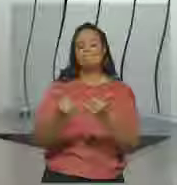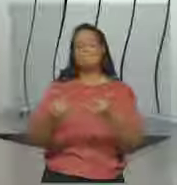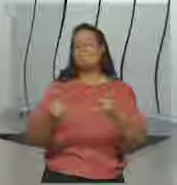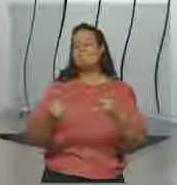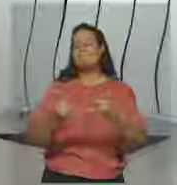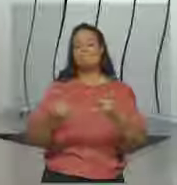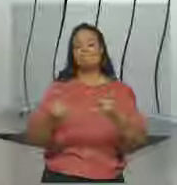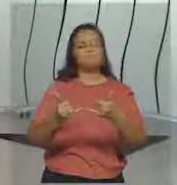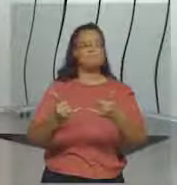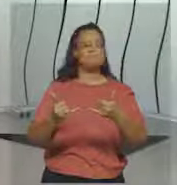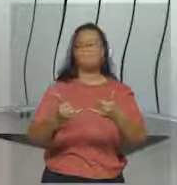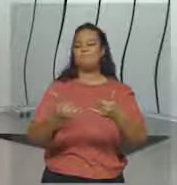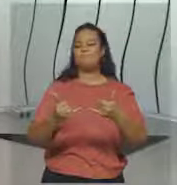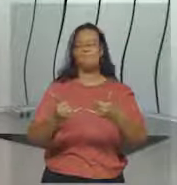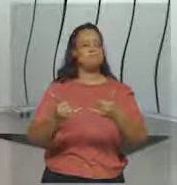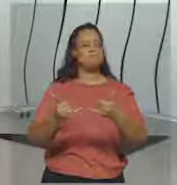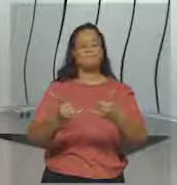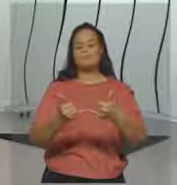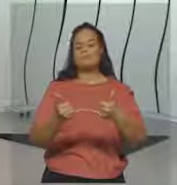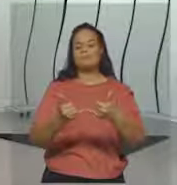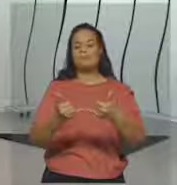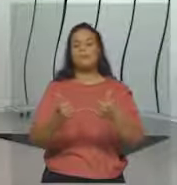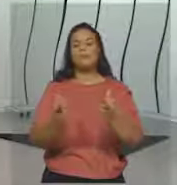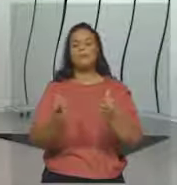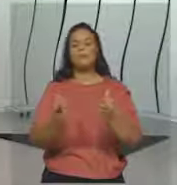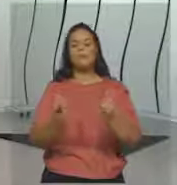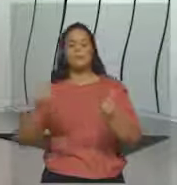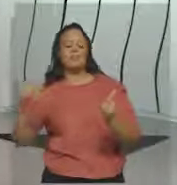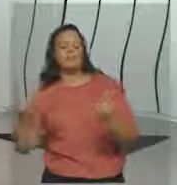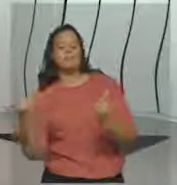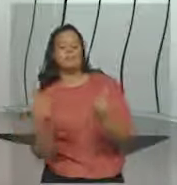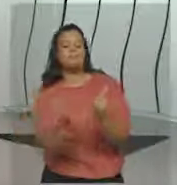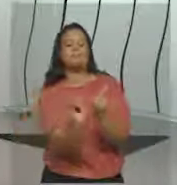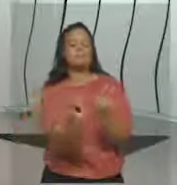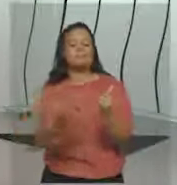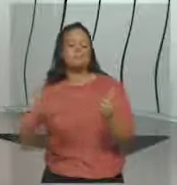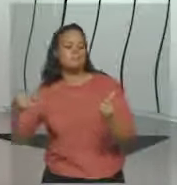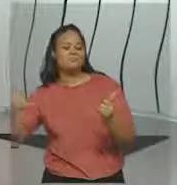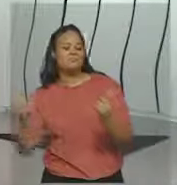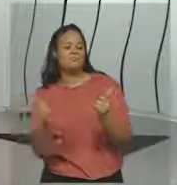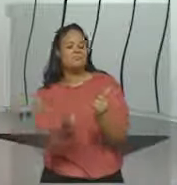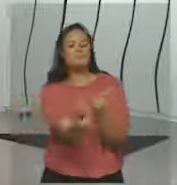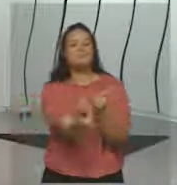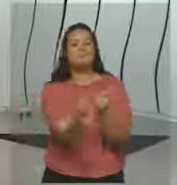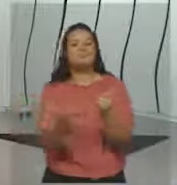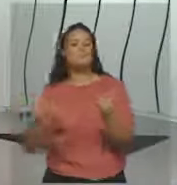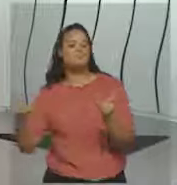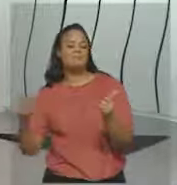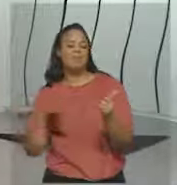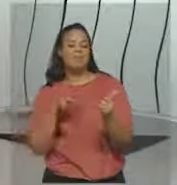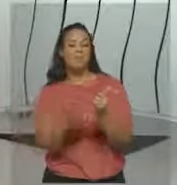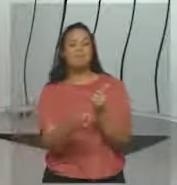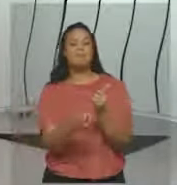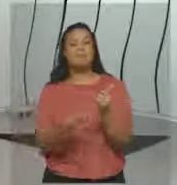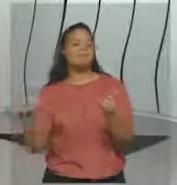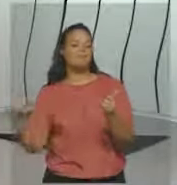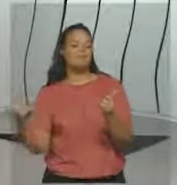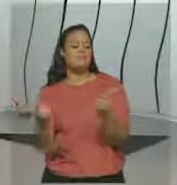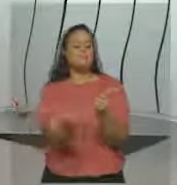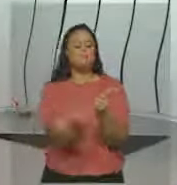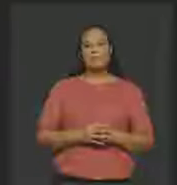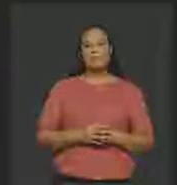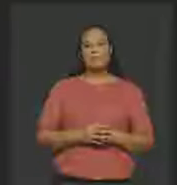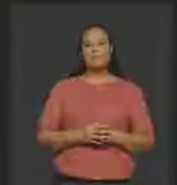conectados. Ou seja, não está conectado, então não está passando corrente elétrica ali em uma parte desse circuito, em alguns